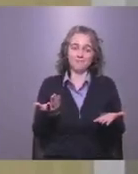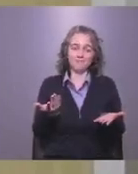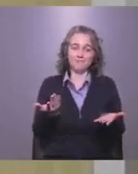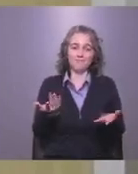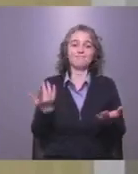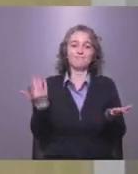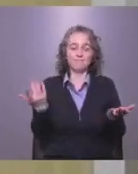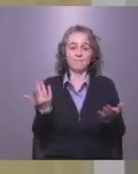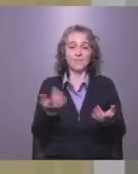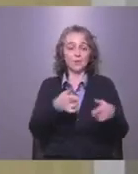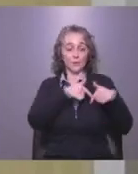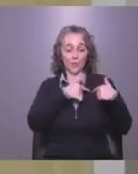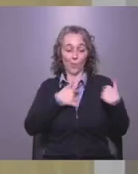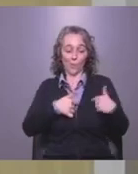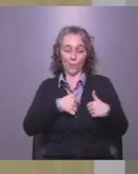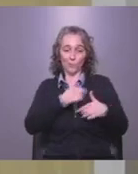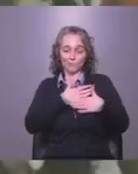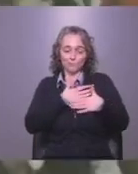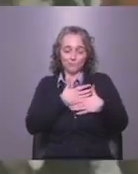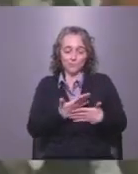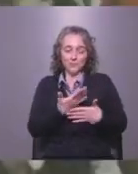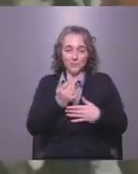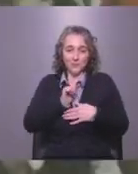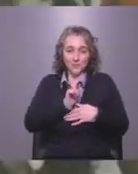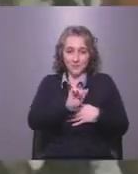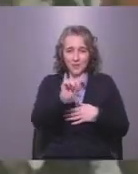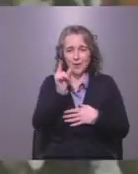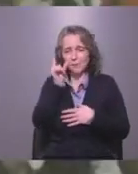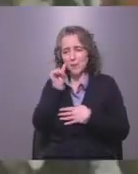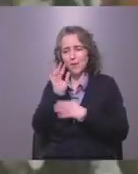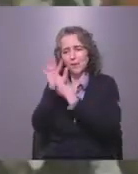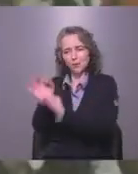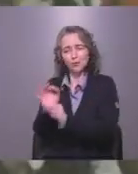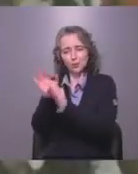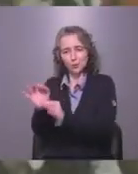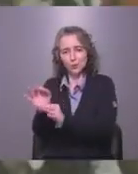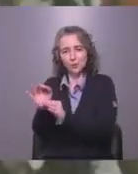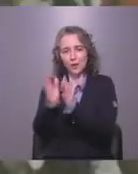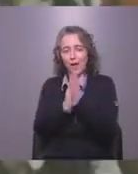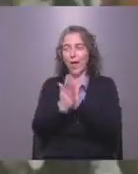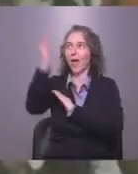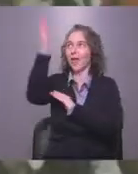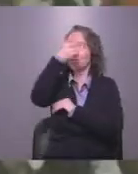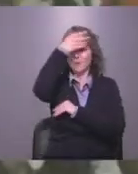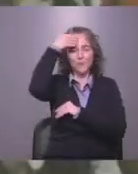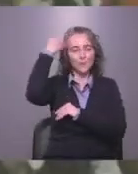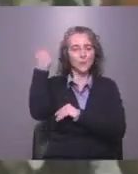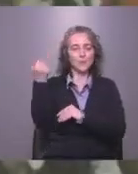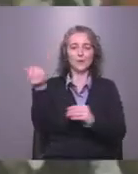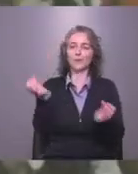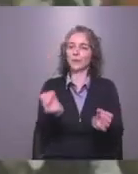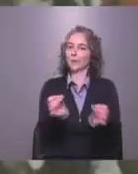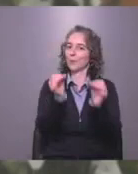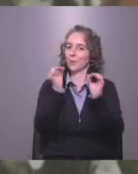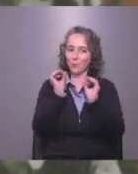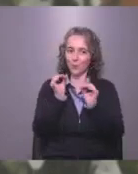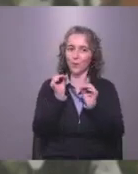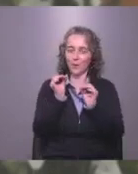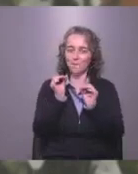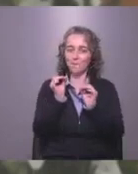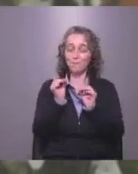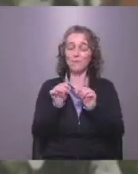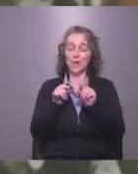porque a tua caridade para com teu pai nunca será esquecida e